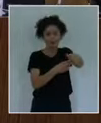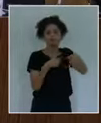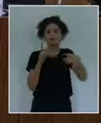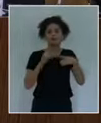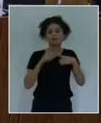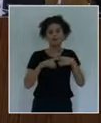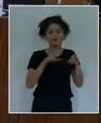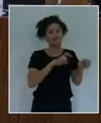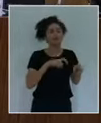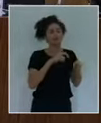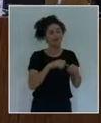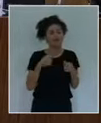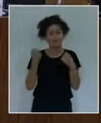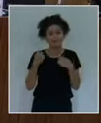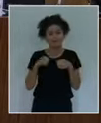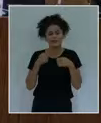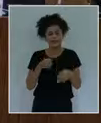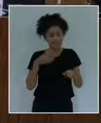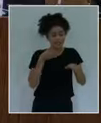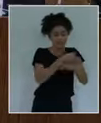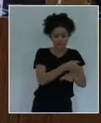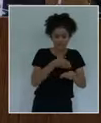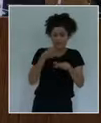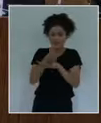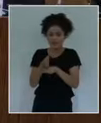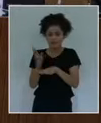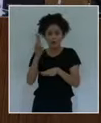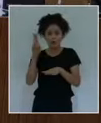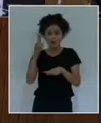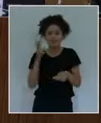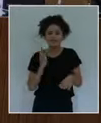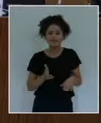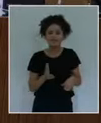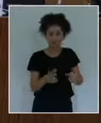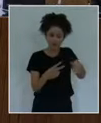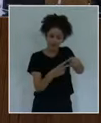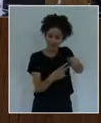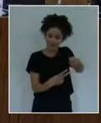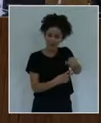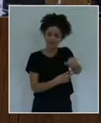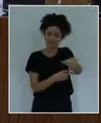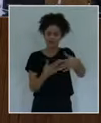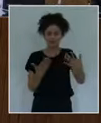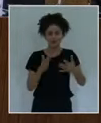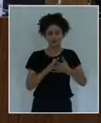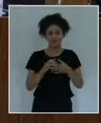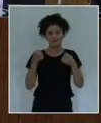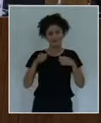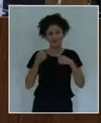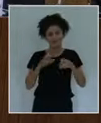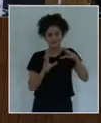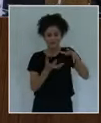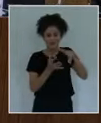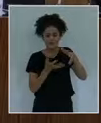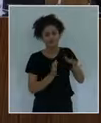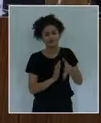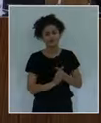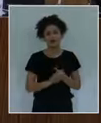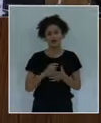acesso, ela precisa ir e vir, né? E a ponte vai fazer falta. Talvez a gente puder também mobilizar, acionar aí os